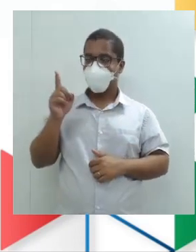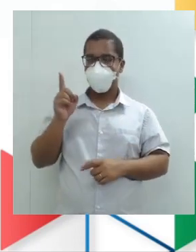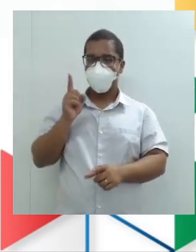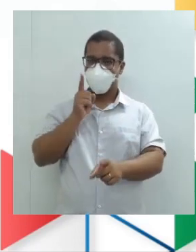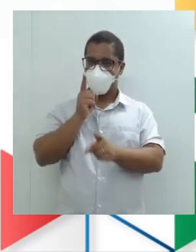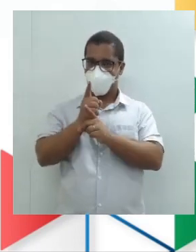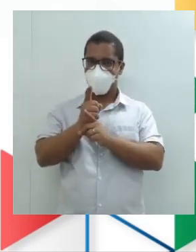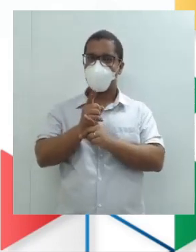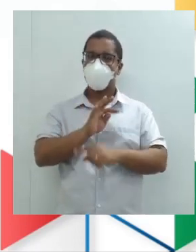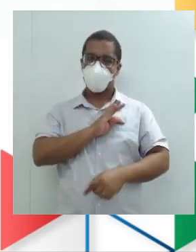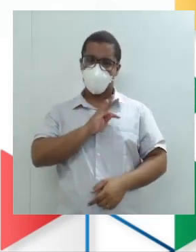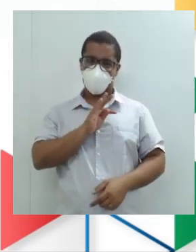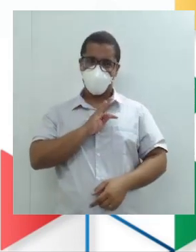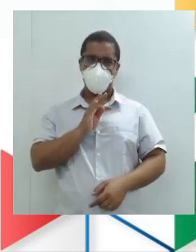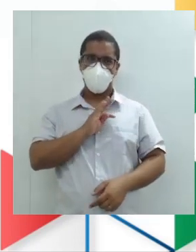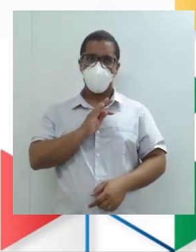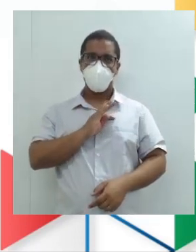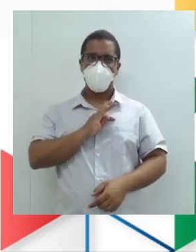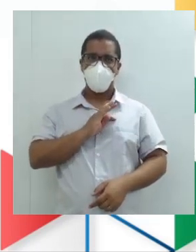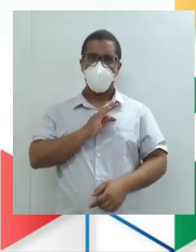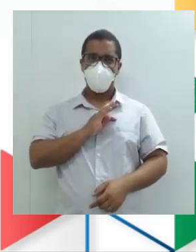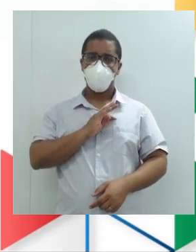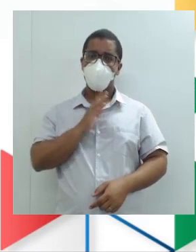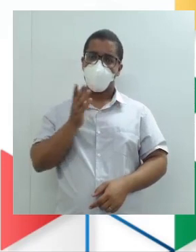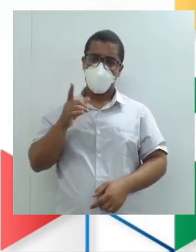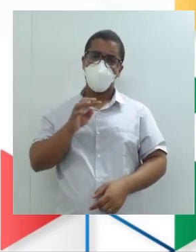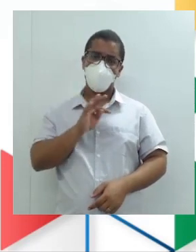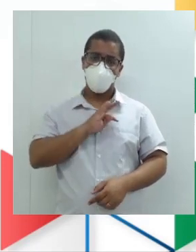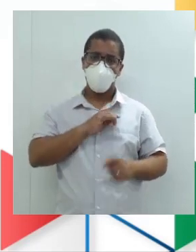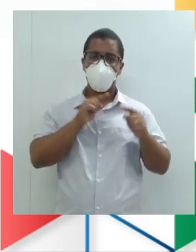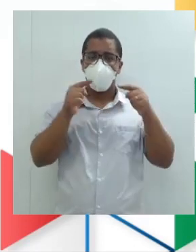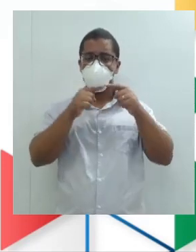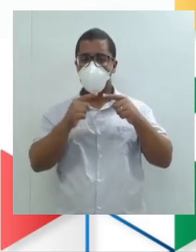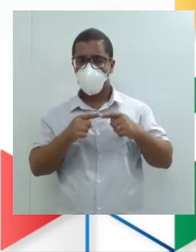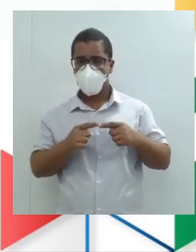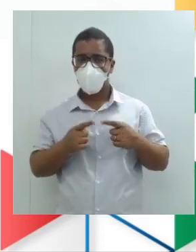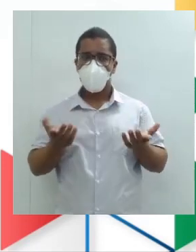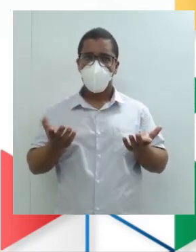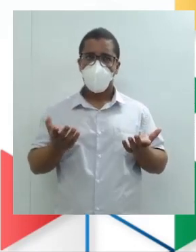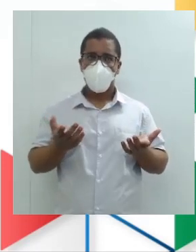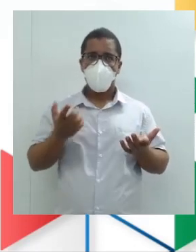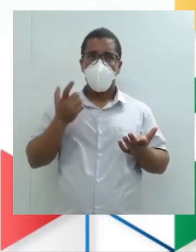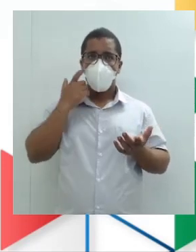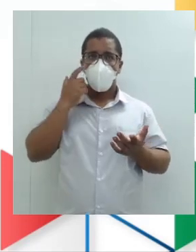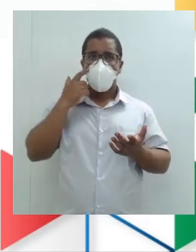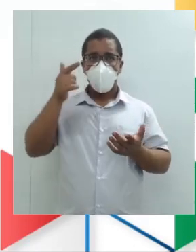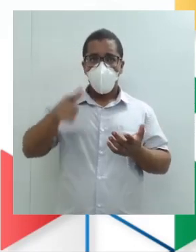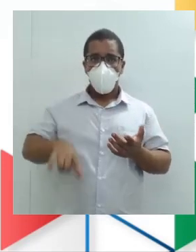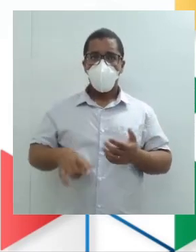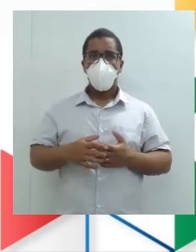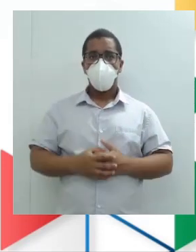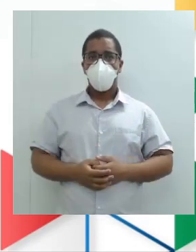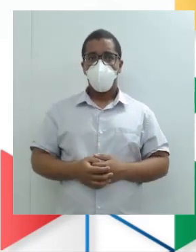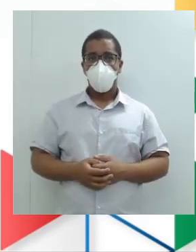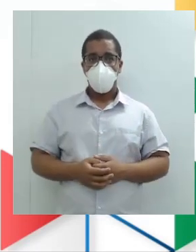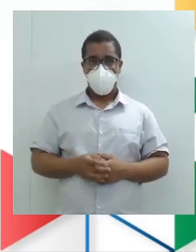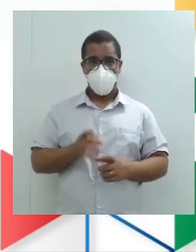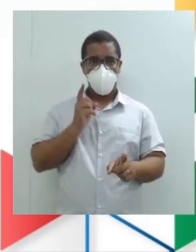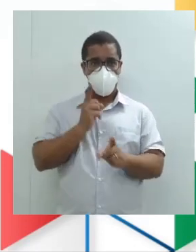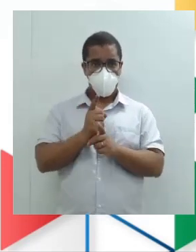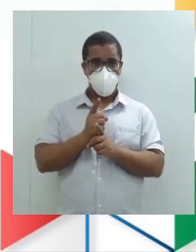Isso, técnicos. Técnicos o quê? Técnicos combinatórios, professora. Está bem pertinho, procura aí. Achou,